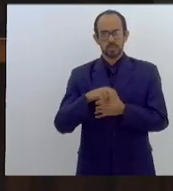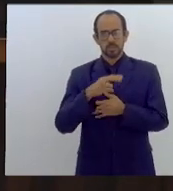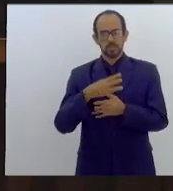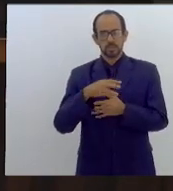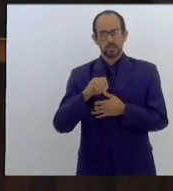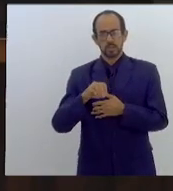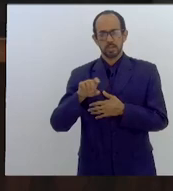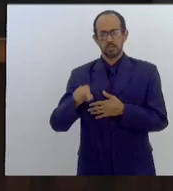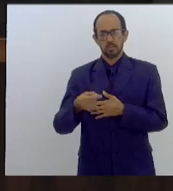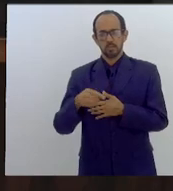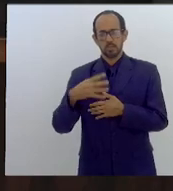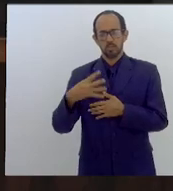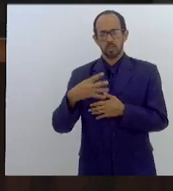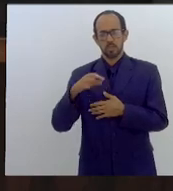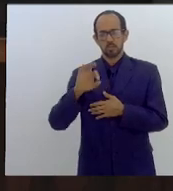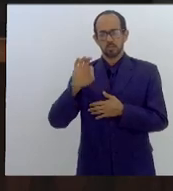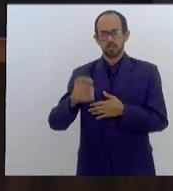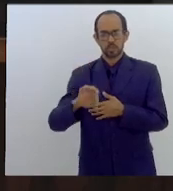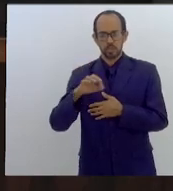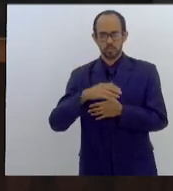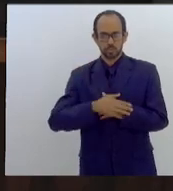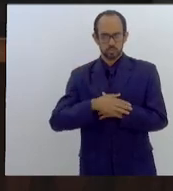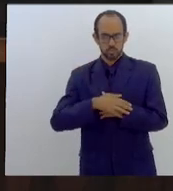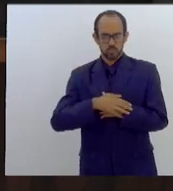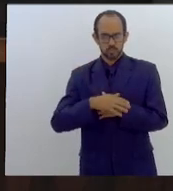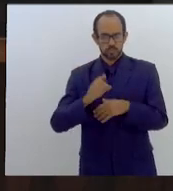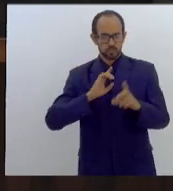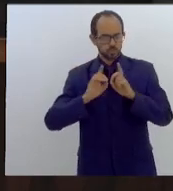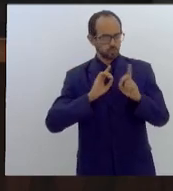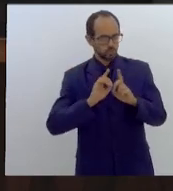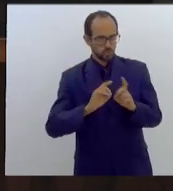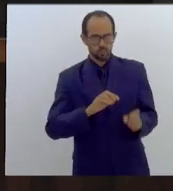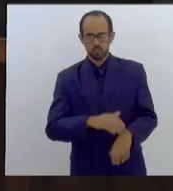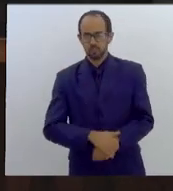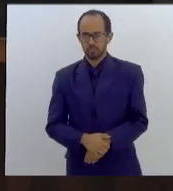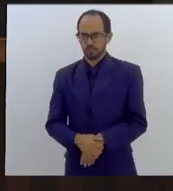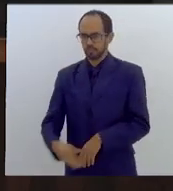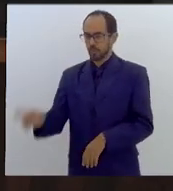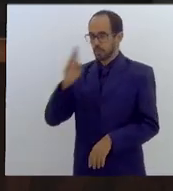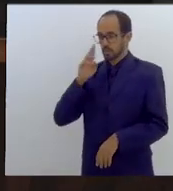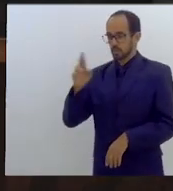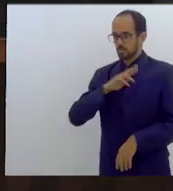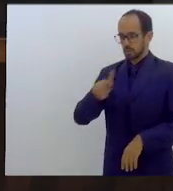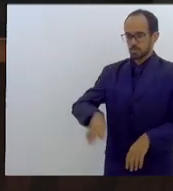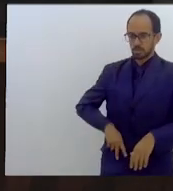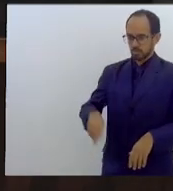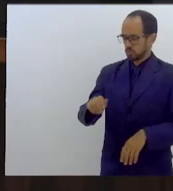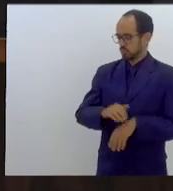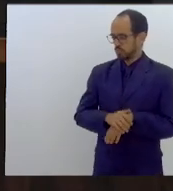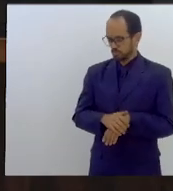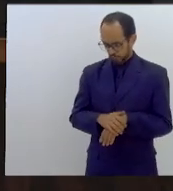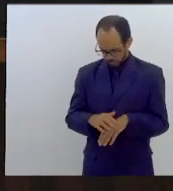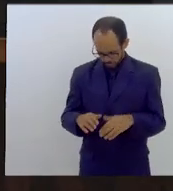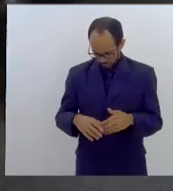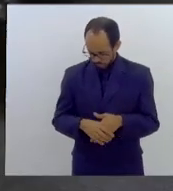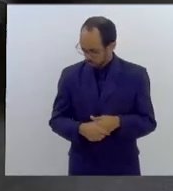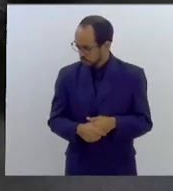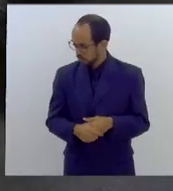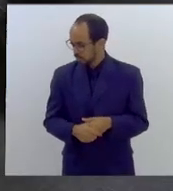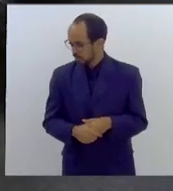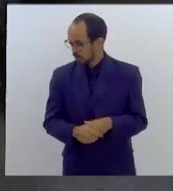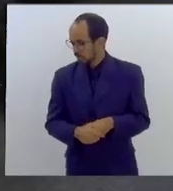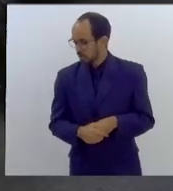30,44%. Relator, deputado Márcio Canelo. Em discussão. Senhor presidente, eu queria,